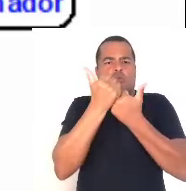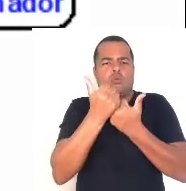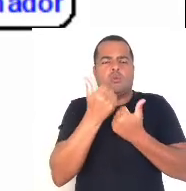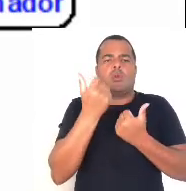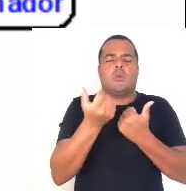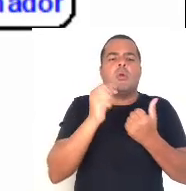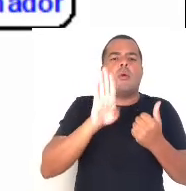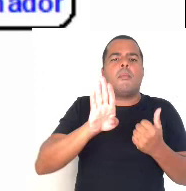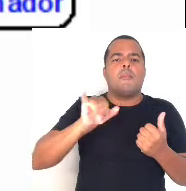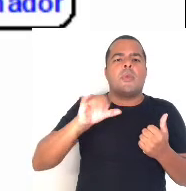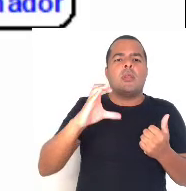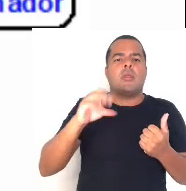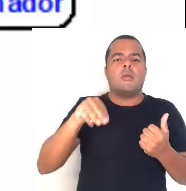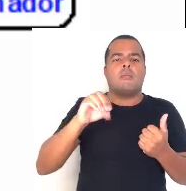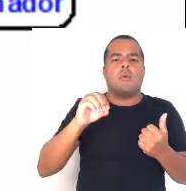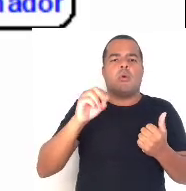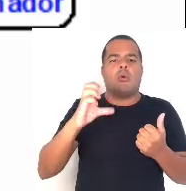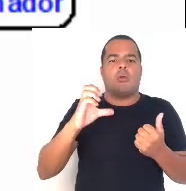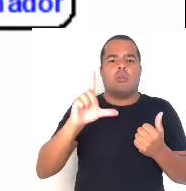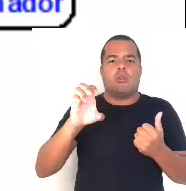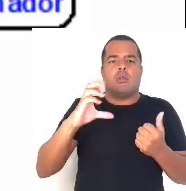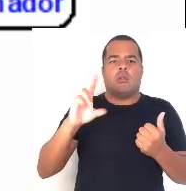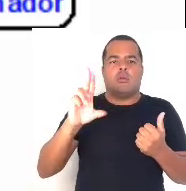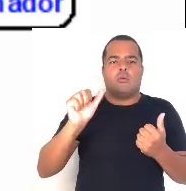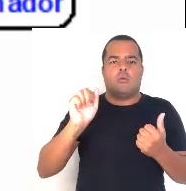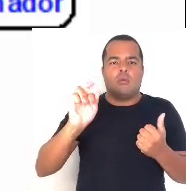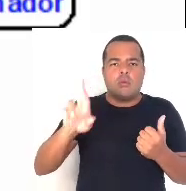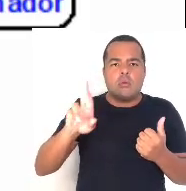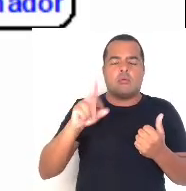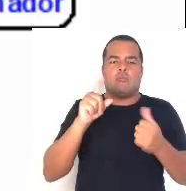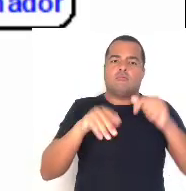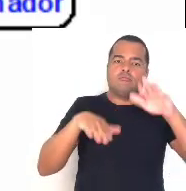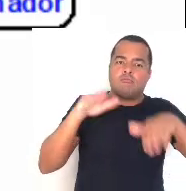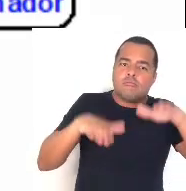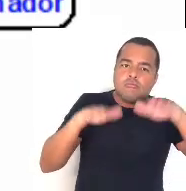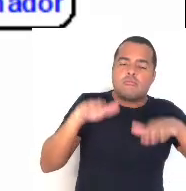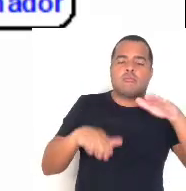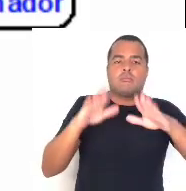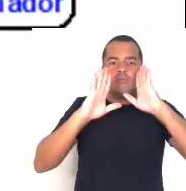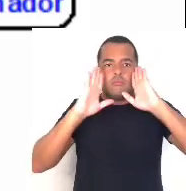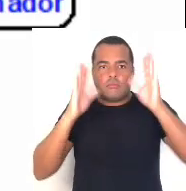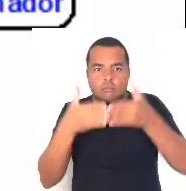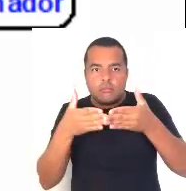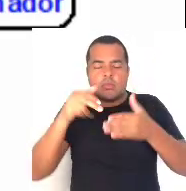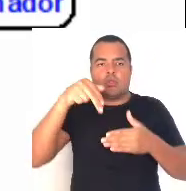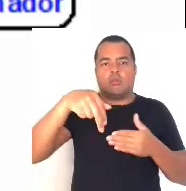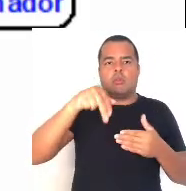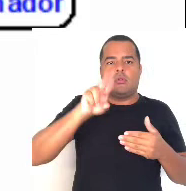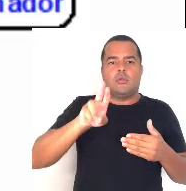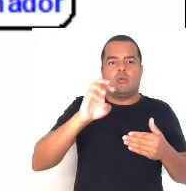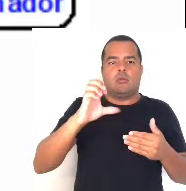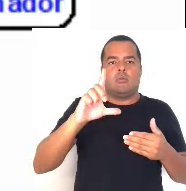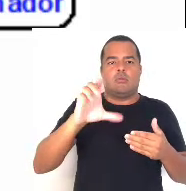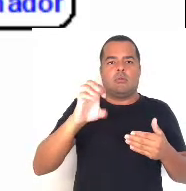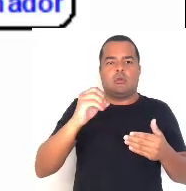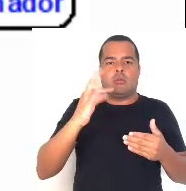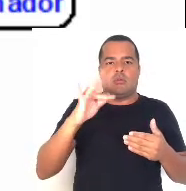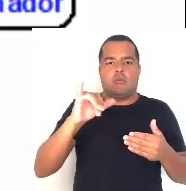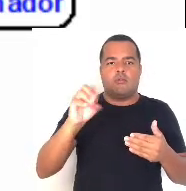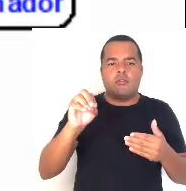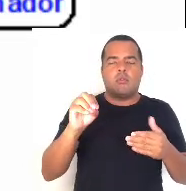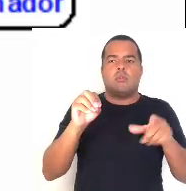reação é a reação de substituição bimolecular. Então essa velocidade ela vai depender tanto da concentração do